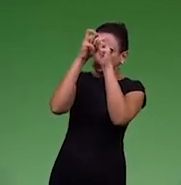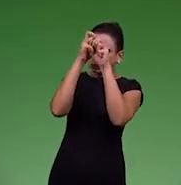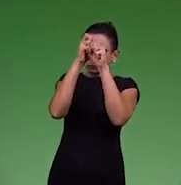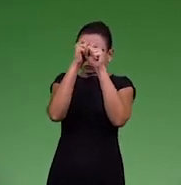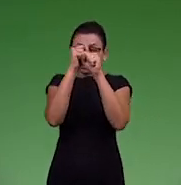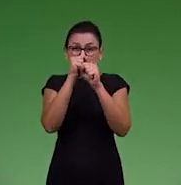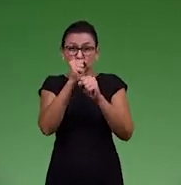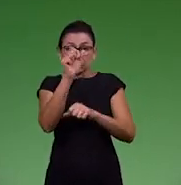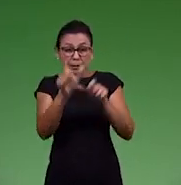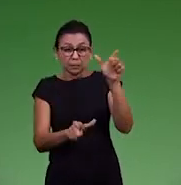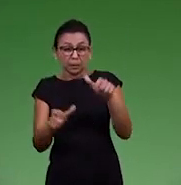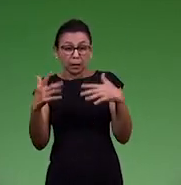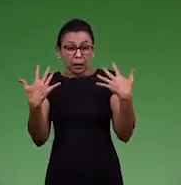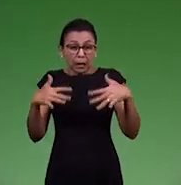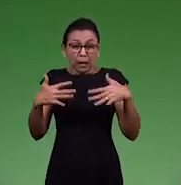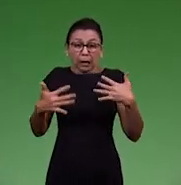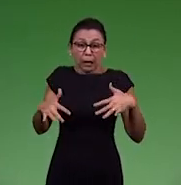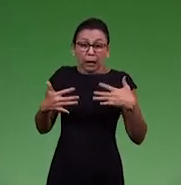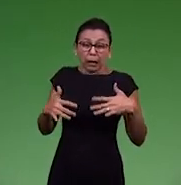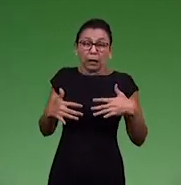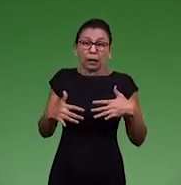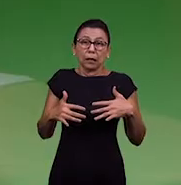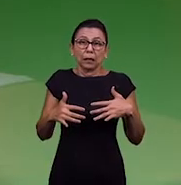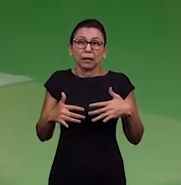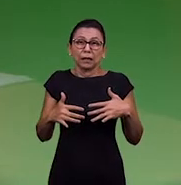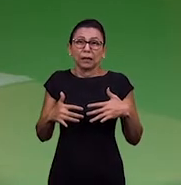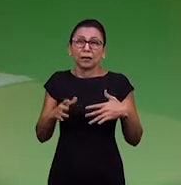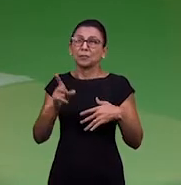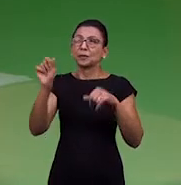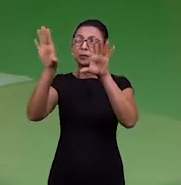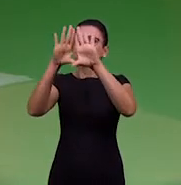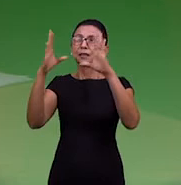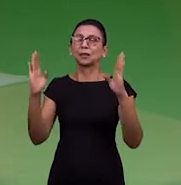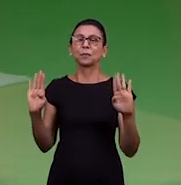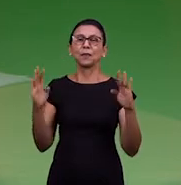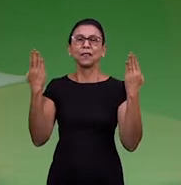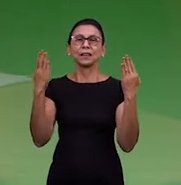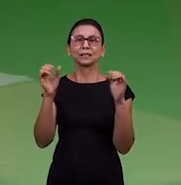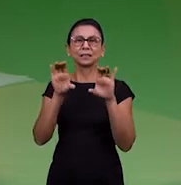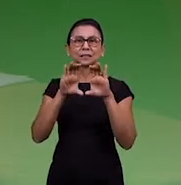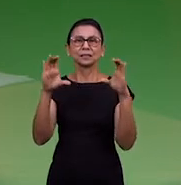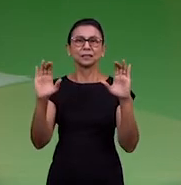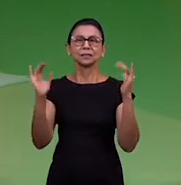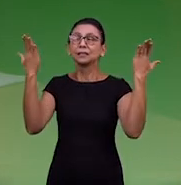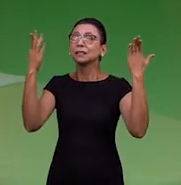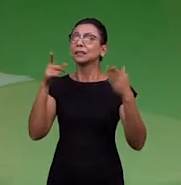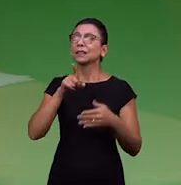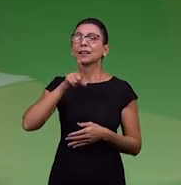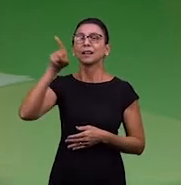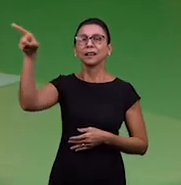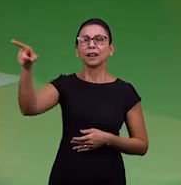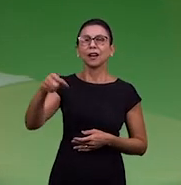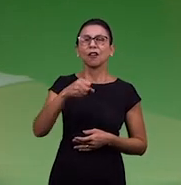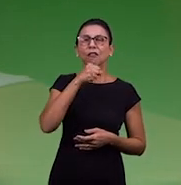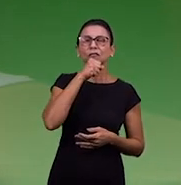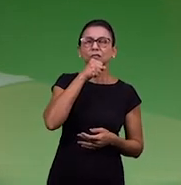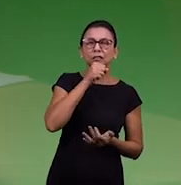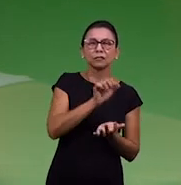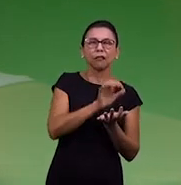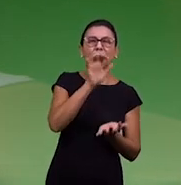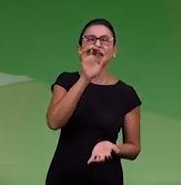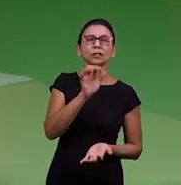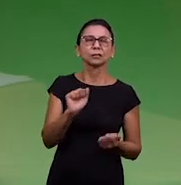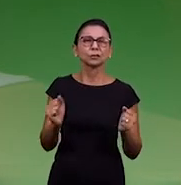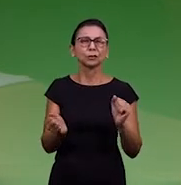pessoas apavoradas, mas no céu foi uma festa. Nós vemos lá, houve o quê? Os anciãos, o coro, o